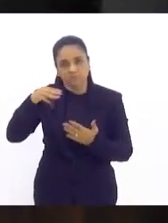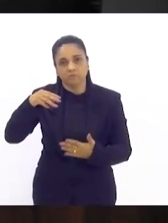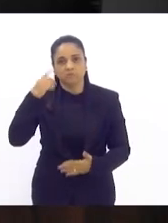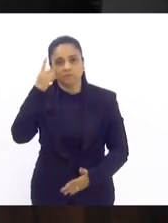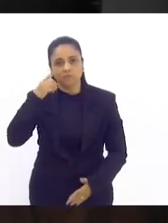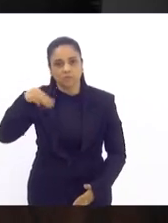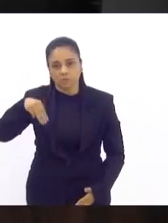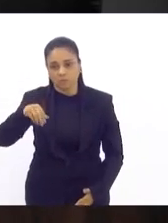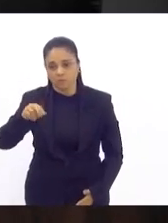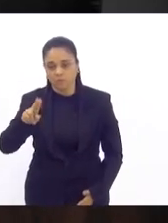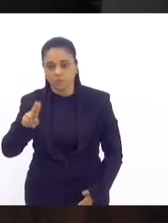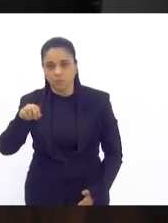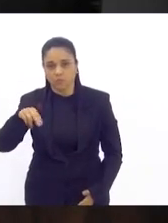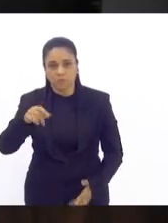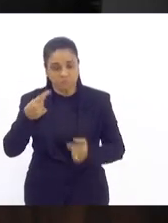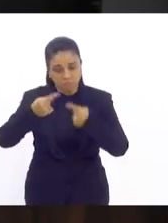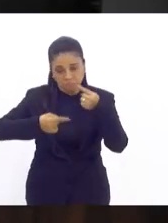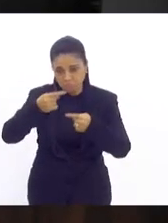discussão